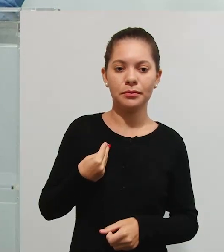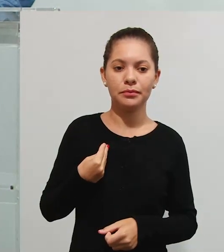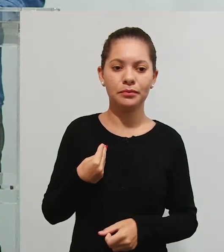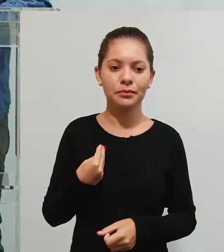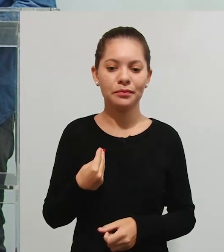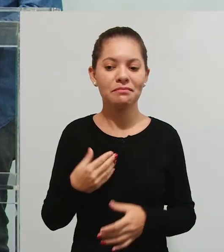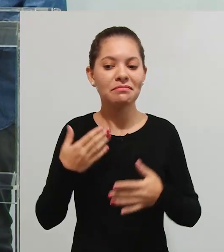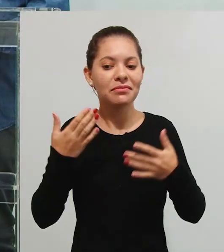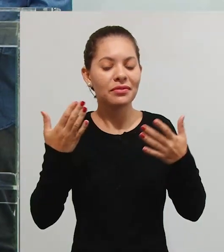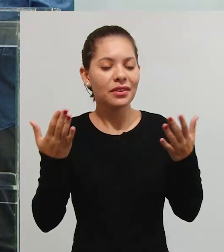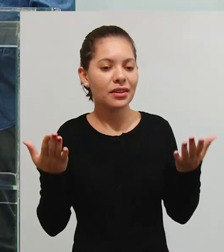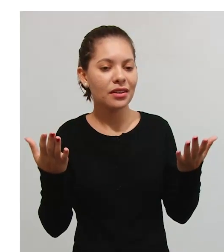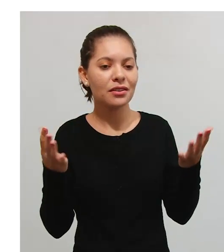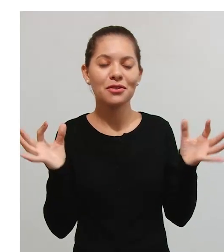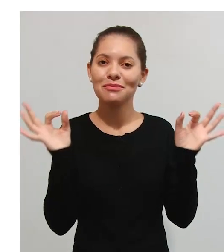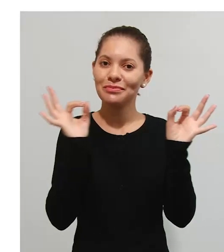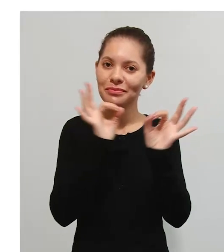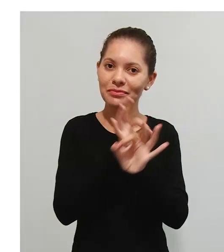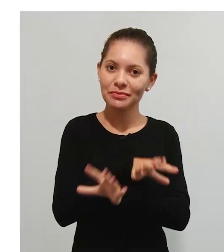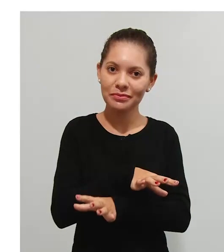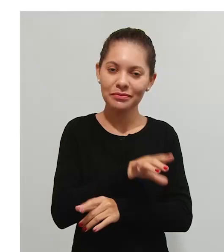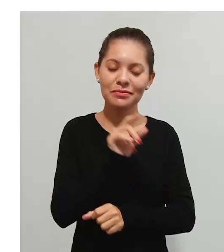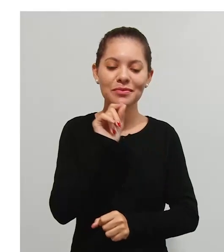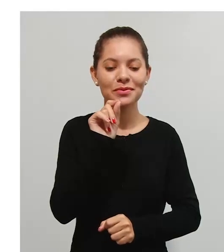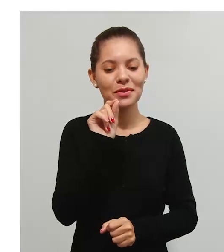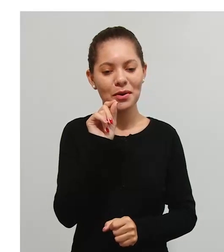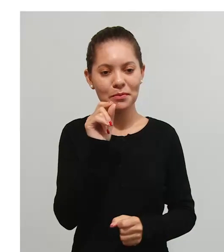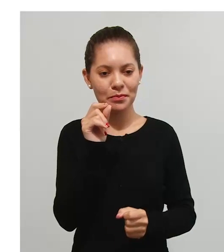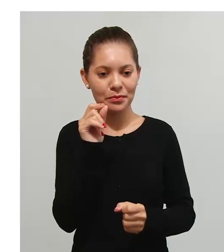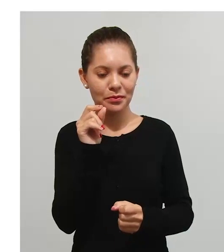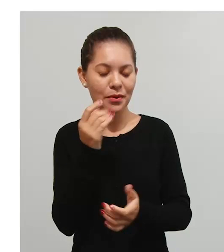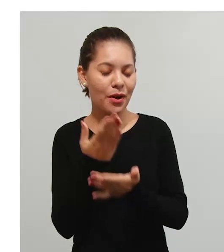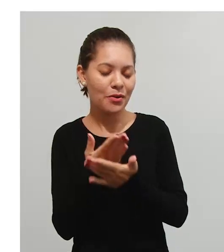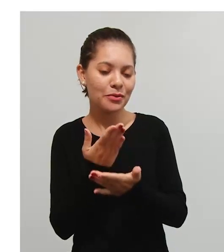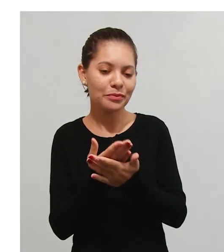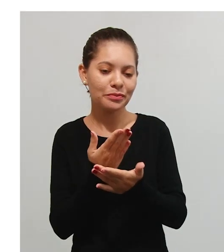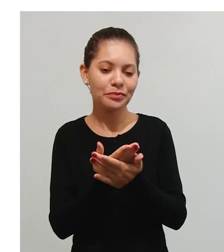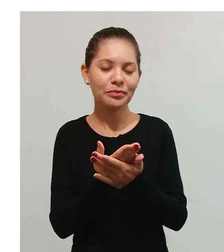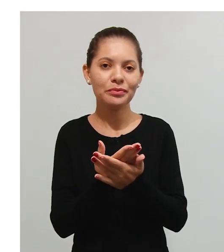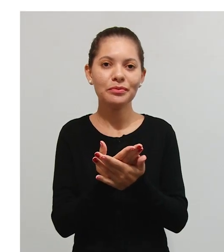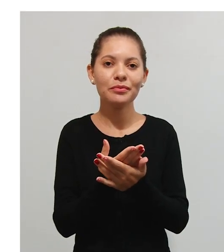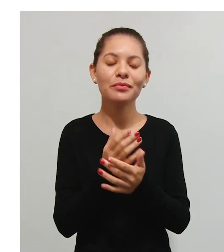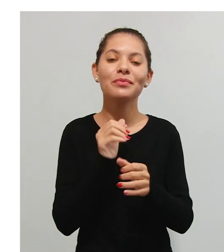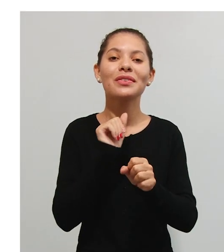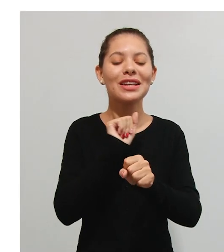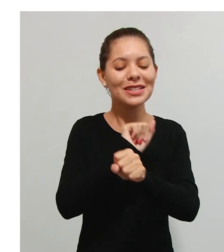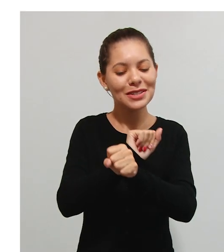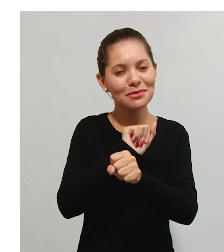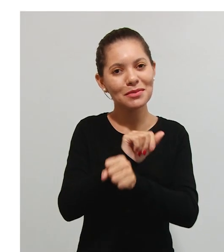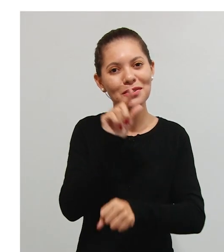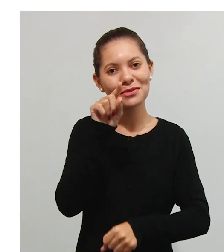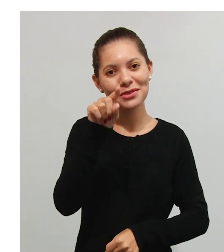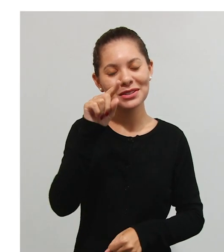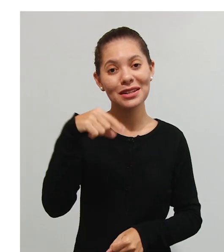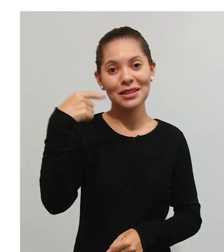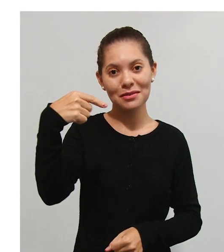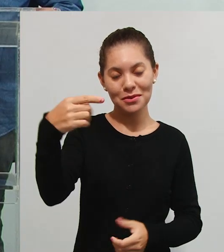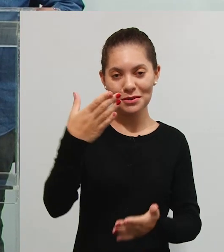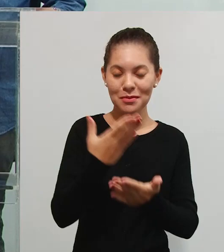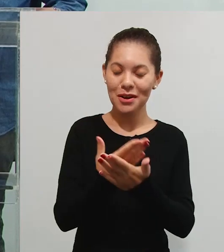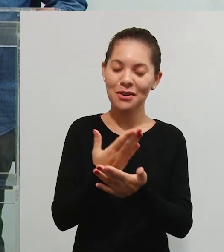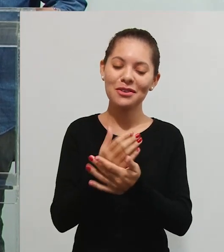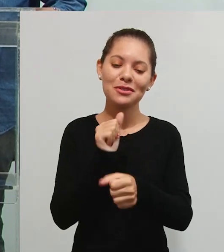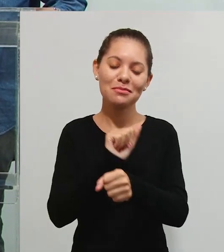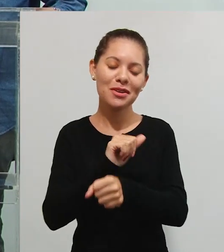E com isso, nós concluímos aí a nossa web aula e espero ver você na próxima